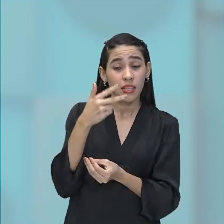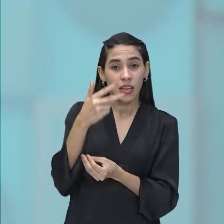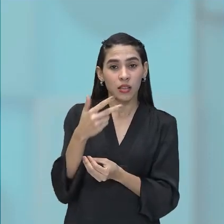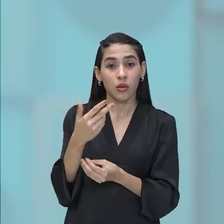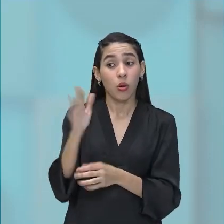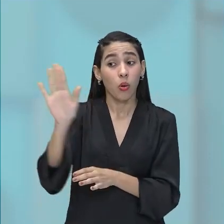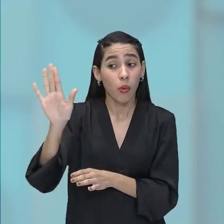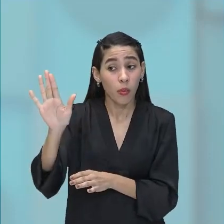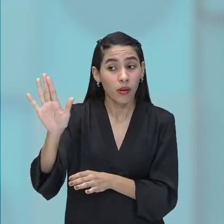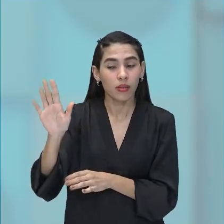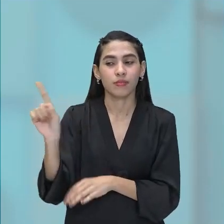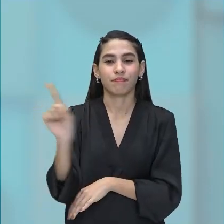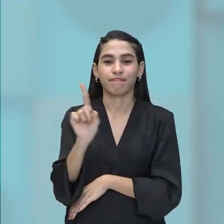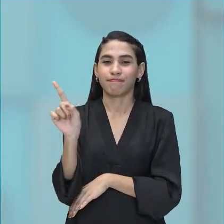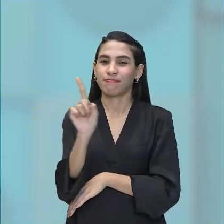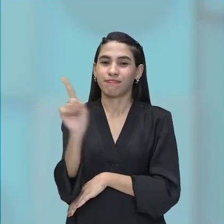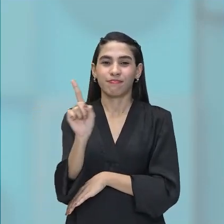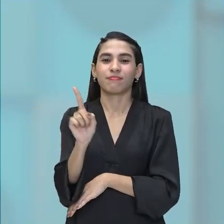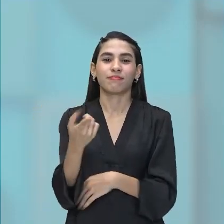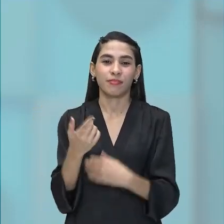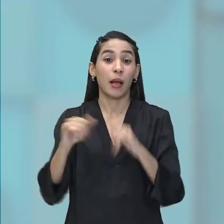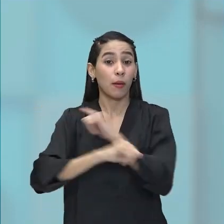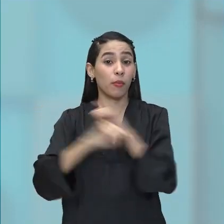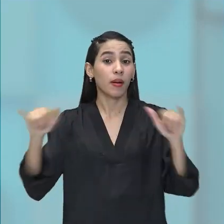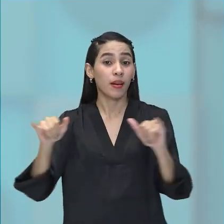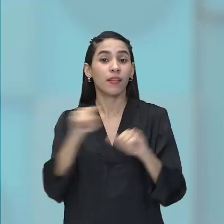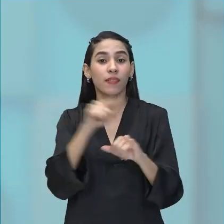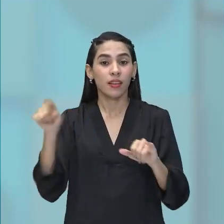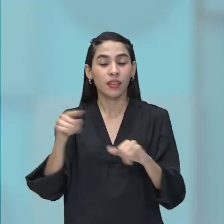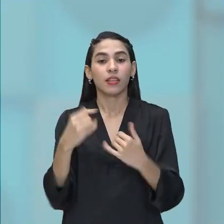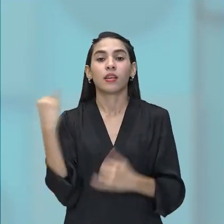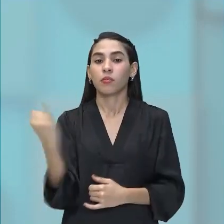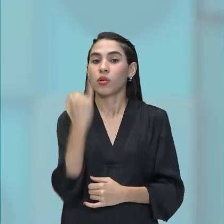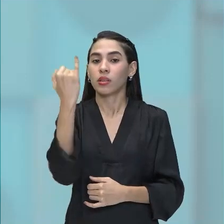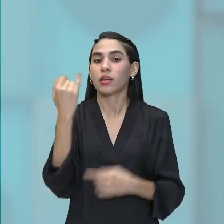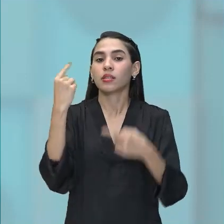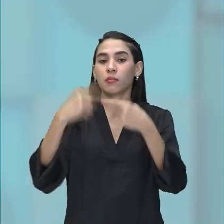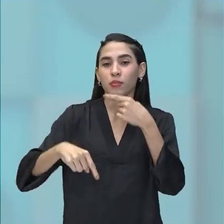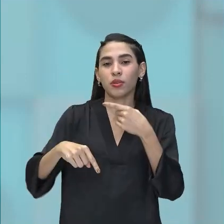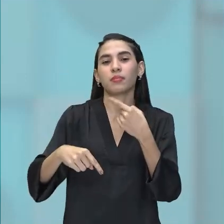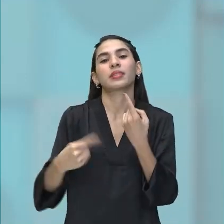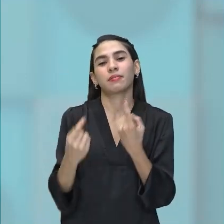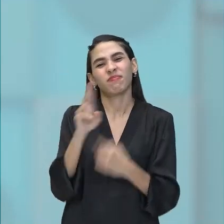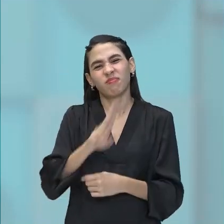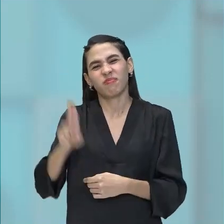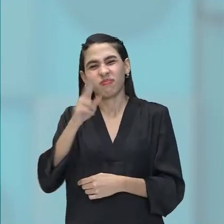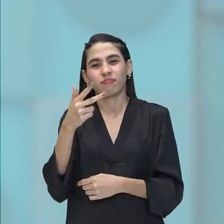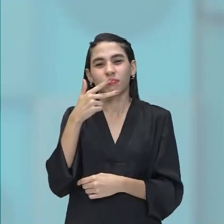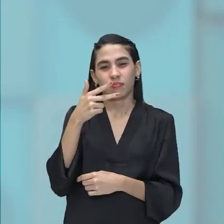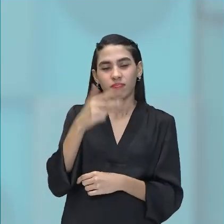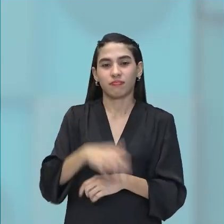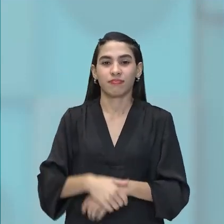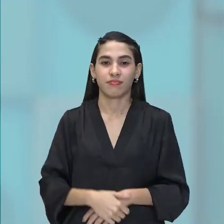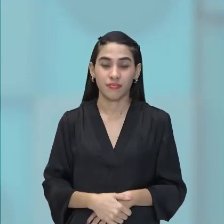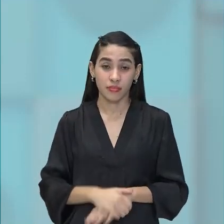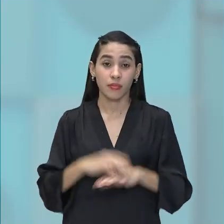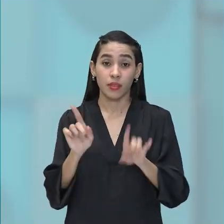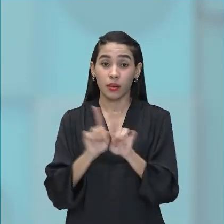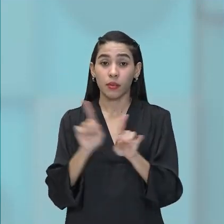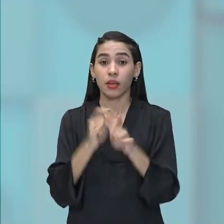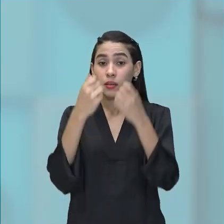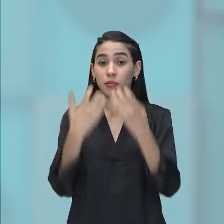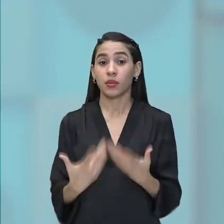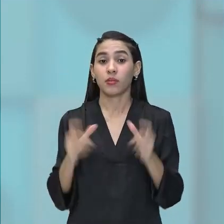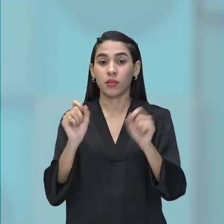opa, não é bom, né? Então aí vem a campanha falando ainda da importância de não utilizar o cigarro. E aí ele fala com quem?